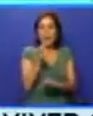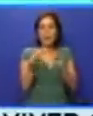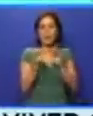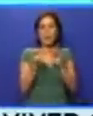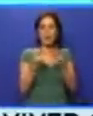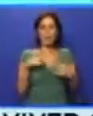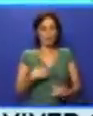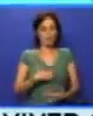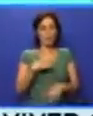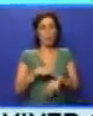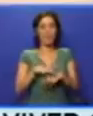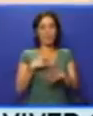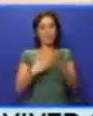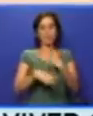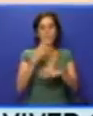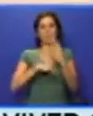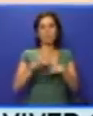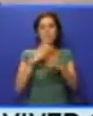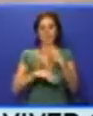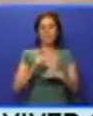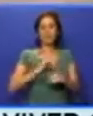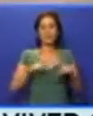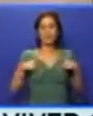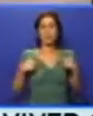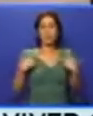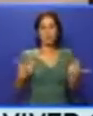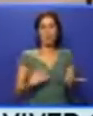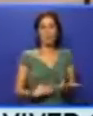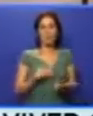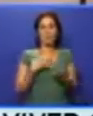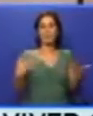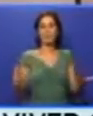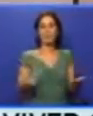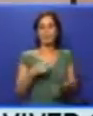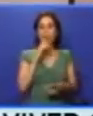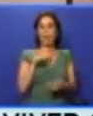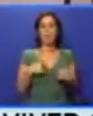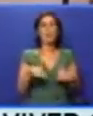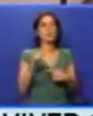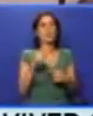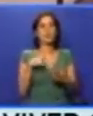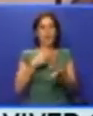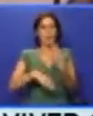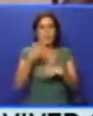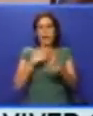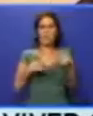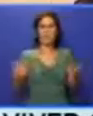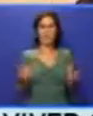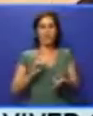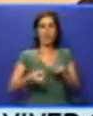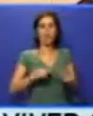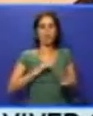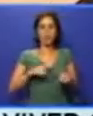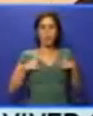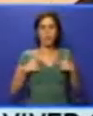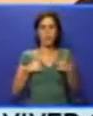com a doença, não é? Vamos aprendendo com os nossos próprios sintomas. Assim, eu posso ir e aprender quais são os